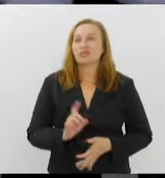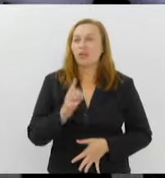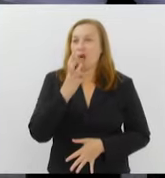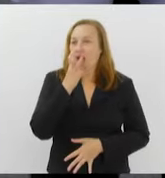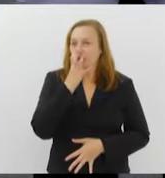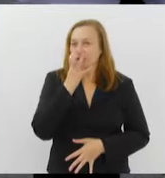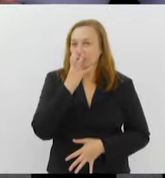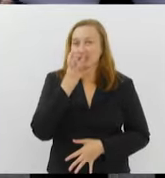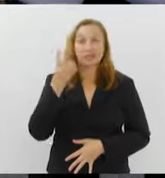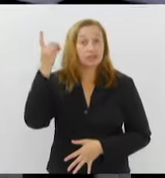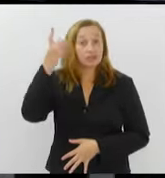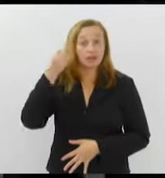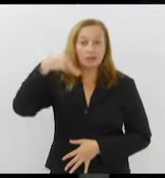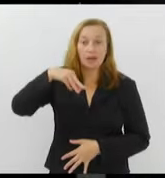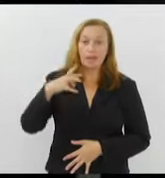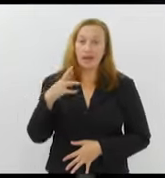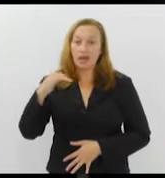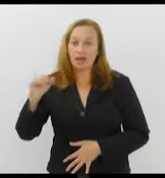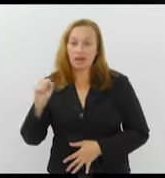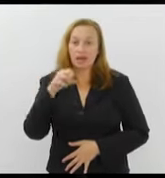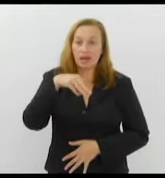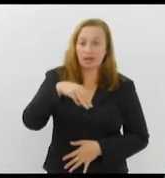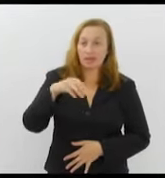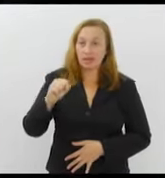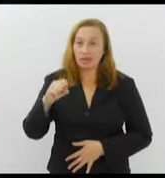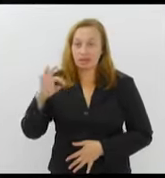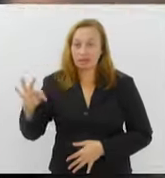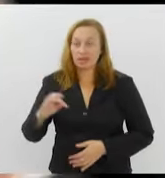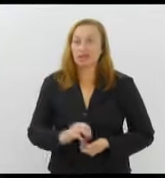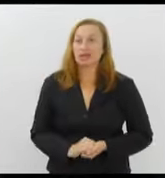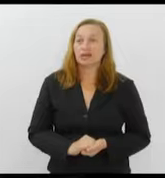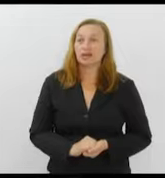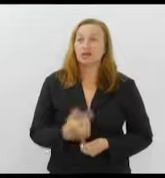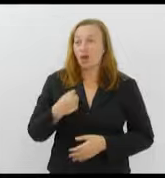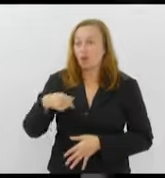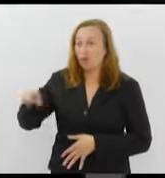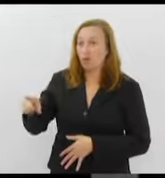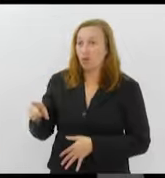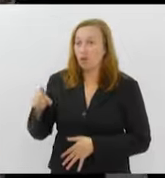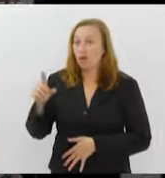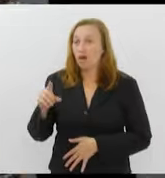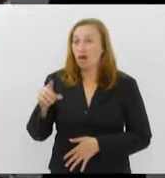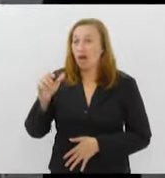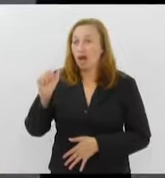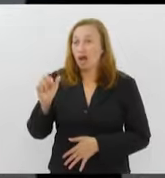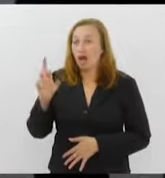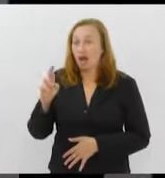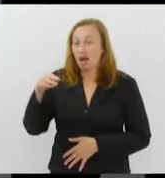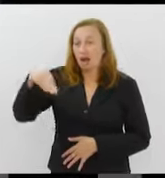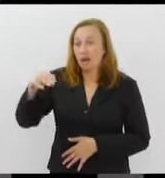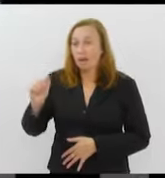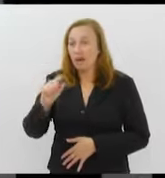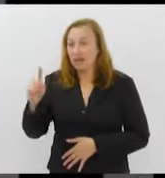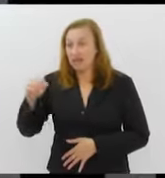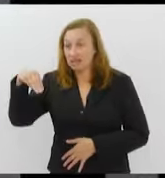a deputada Marina do MST, como eu frequento o Armazém do Campo Rio, na Lapa, já comprei muita coisa